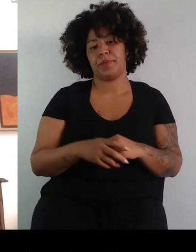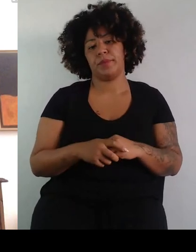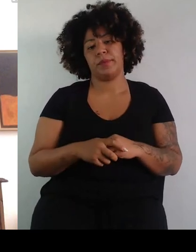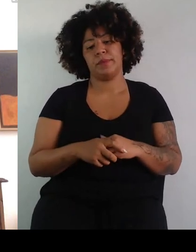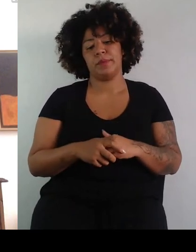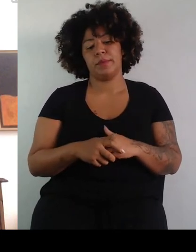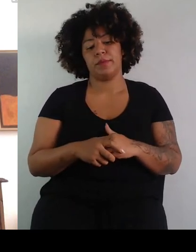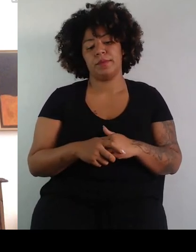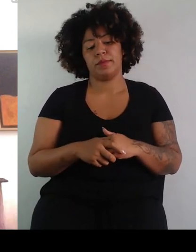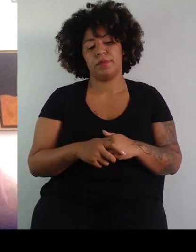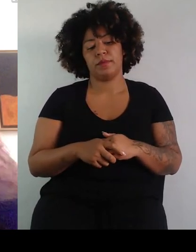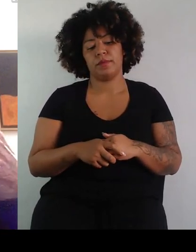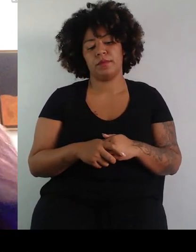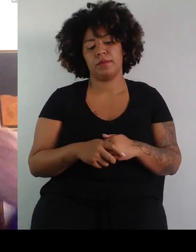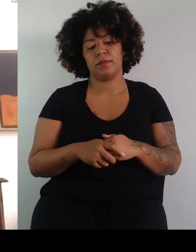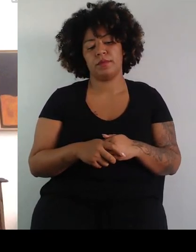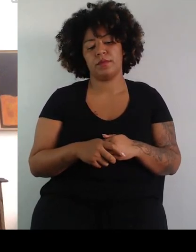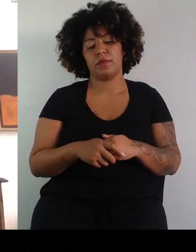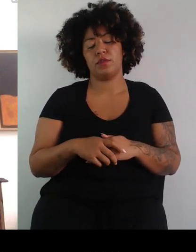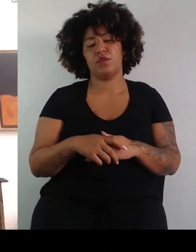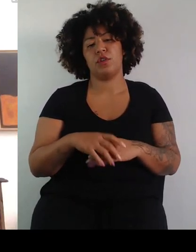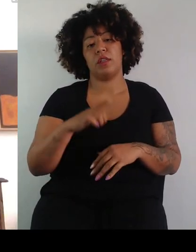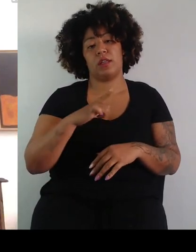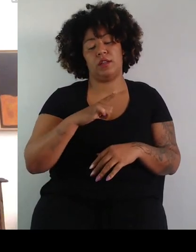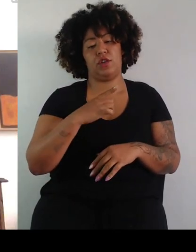de um amigo próximo